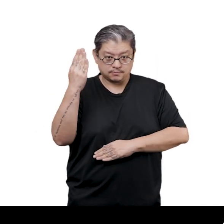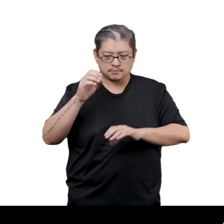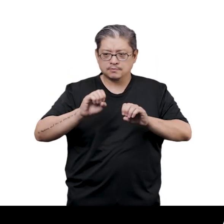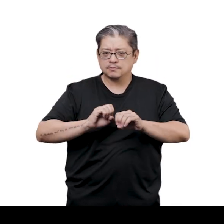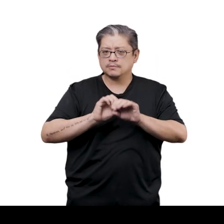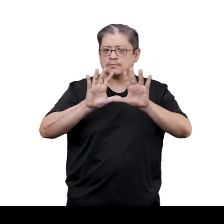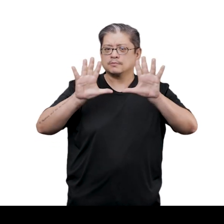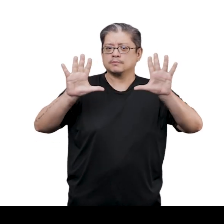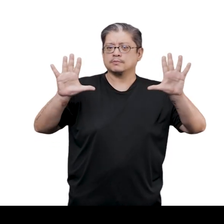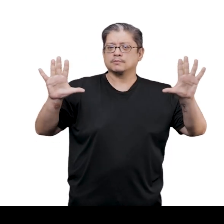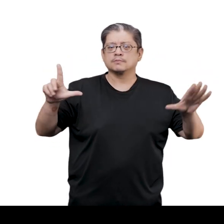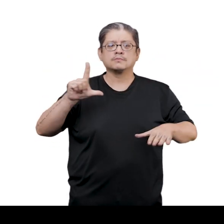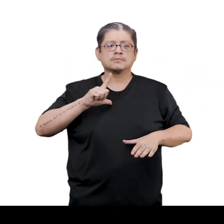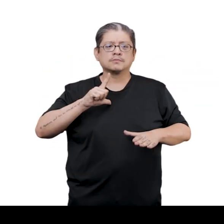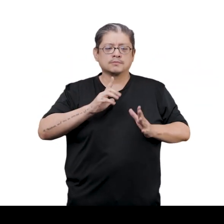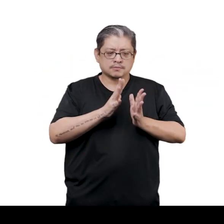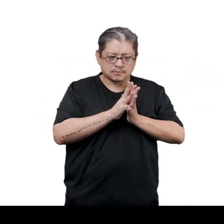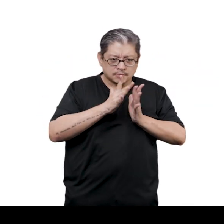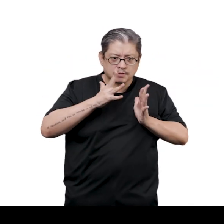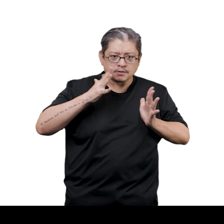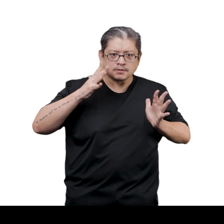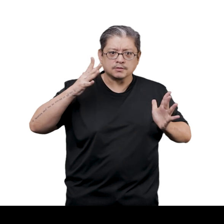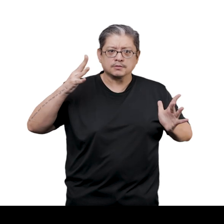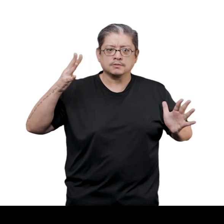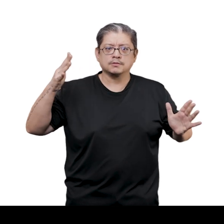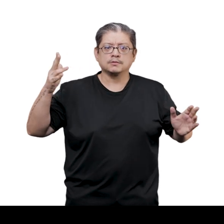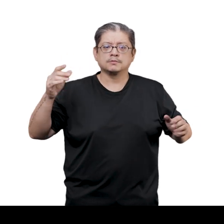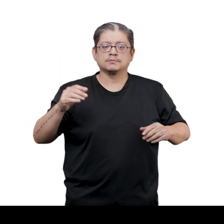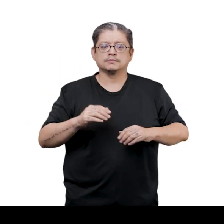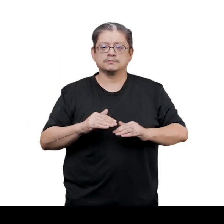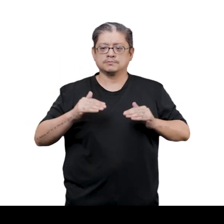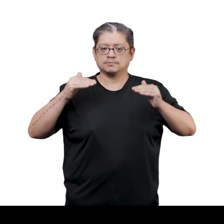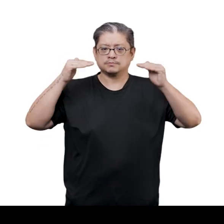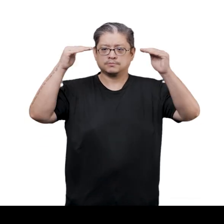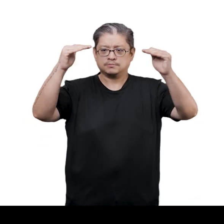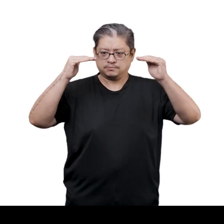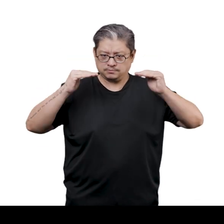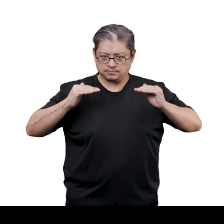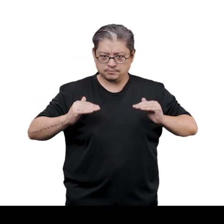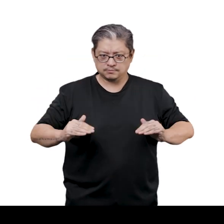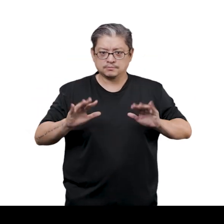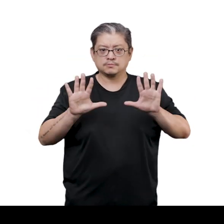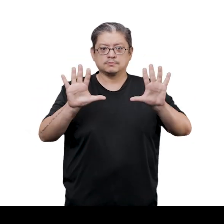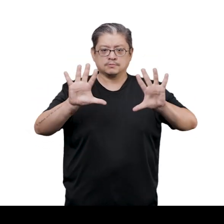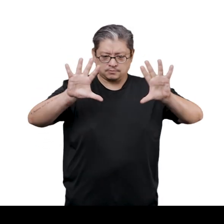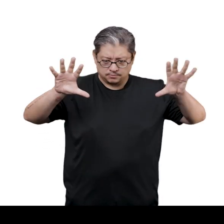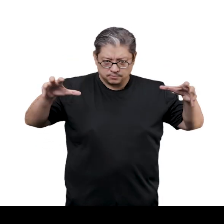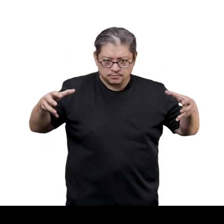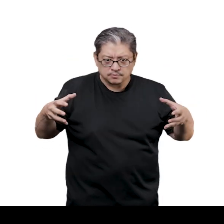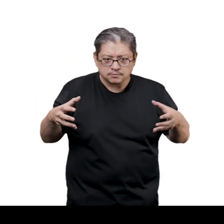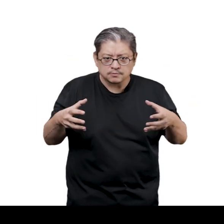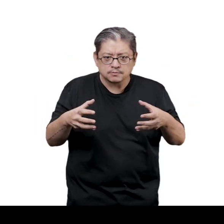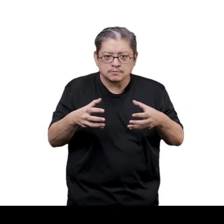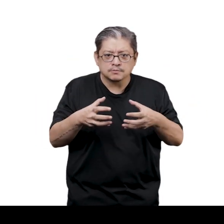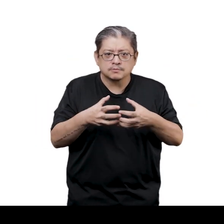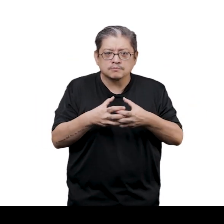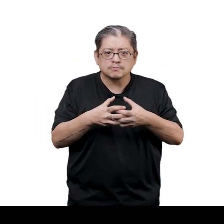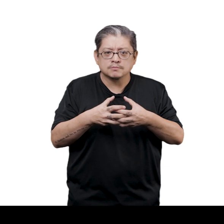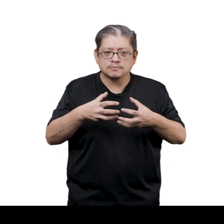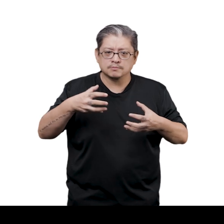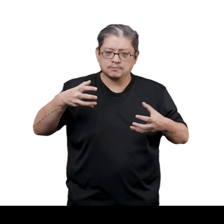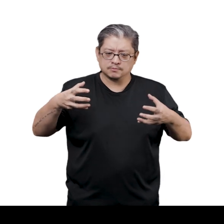bem clara, tem um trilho nas partes inferior e superior, onde se encaixam e deslizam os 3